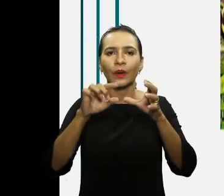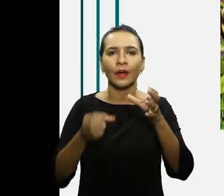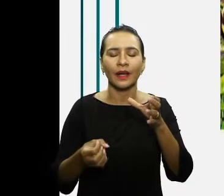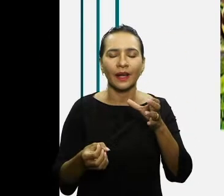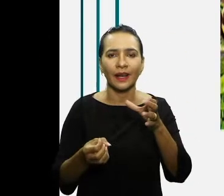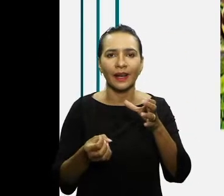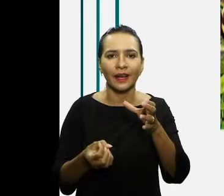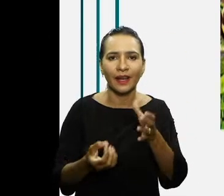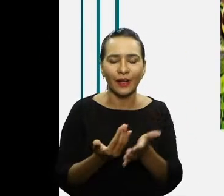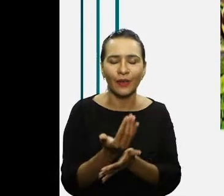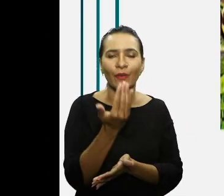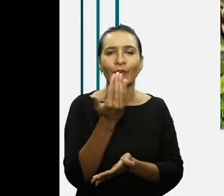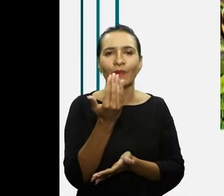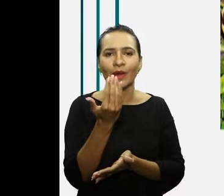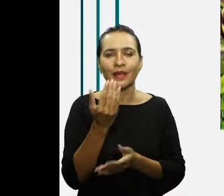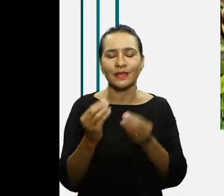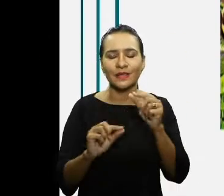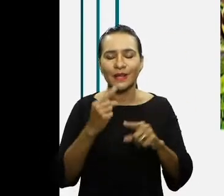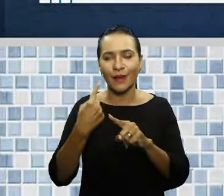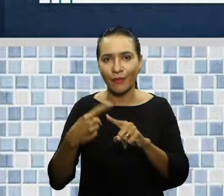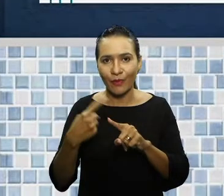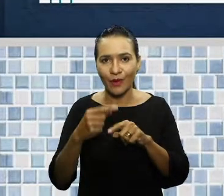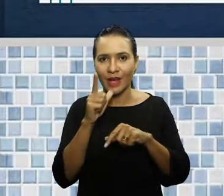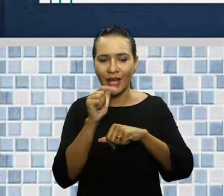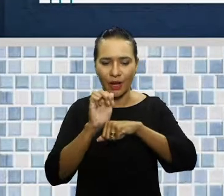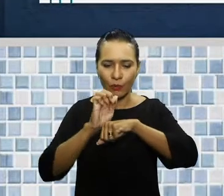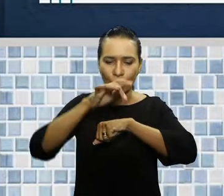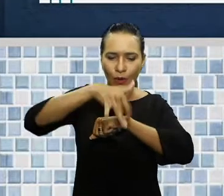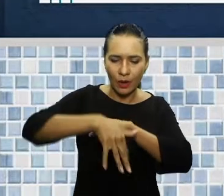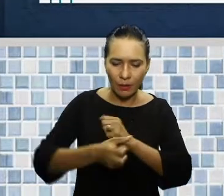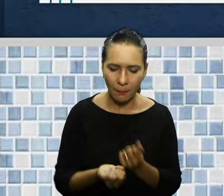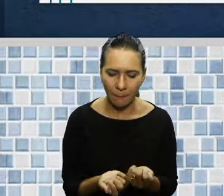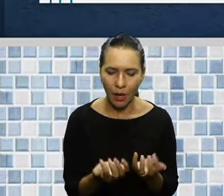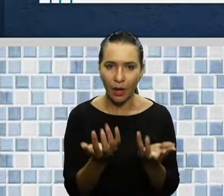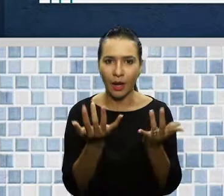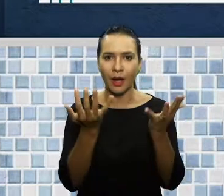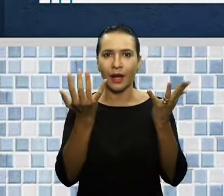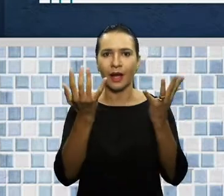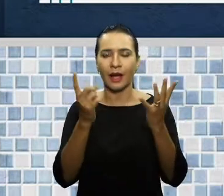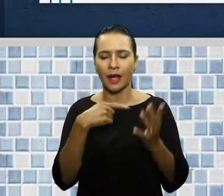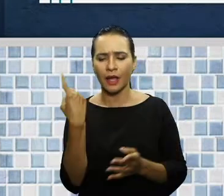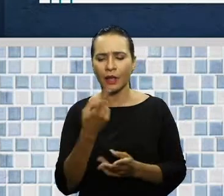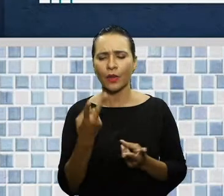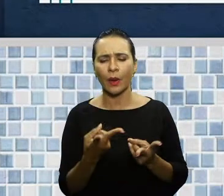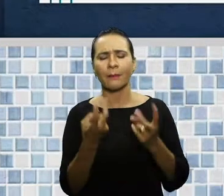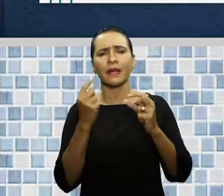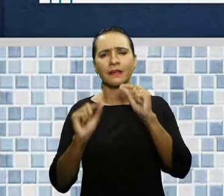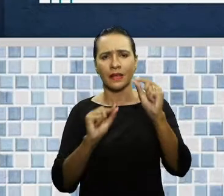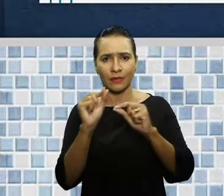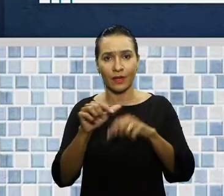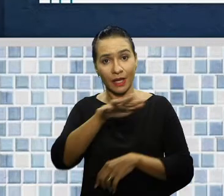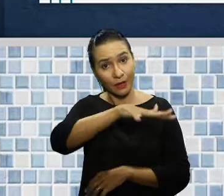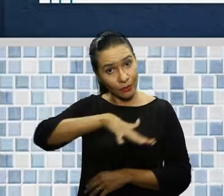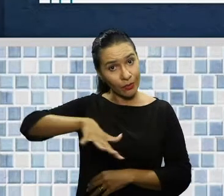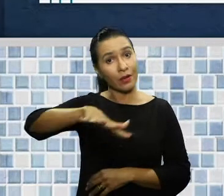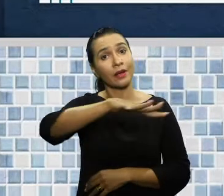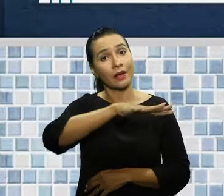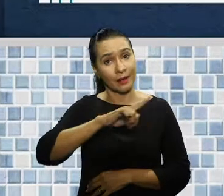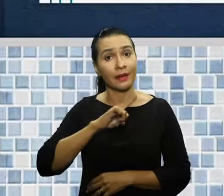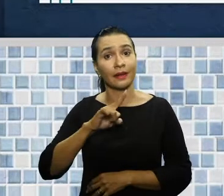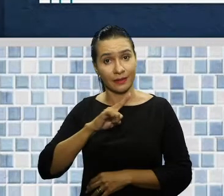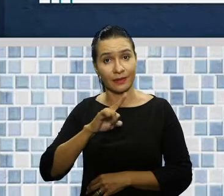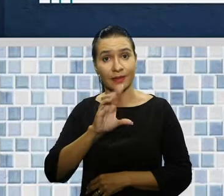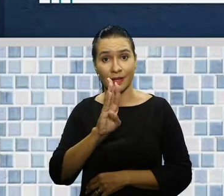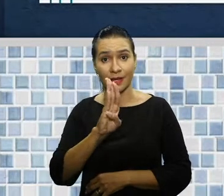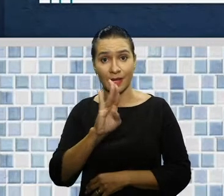dessa queda d'água. Então, a gente vê que o ambiente como todo, ele é